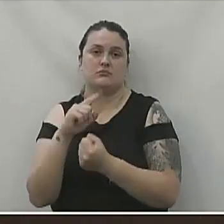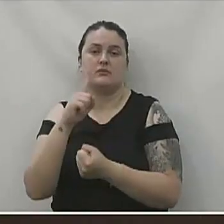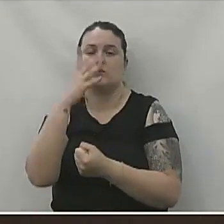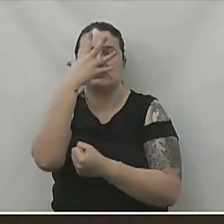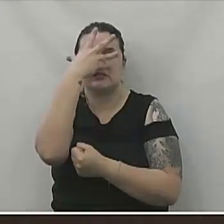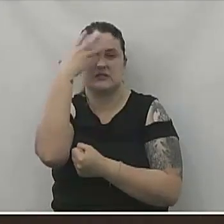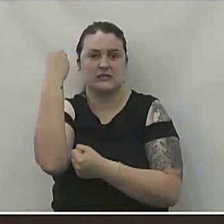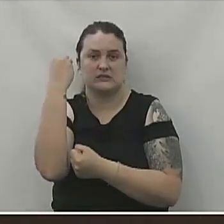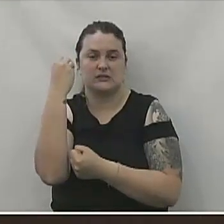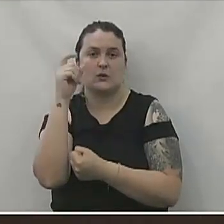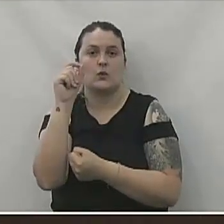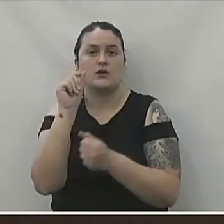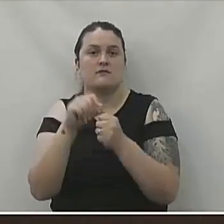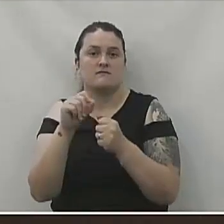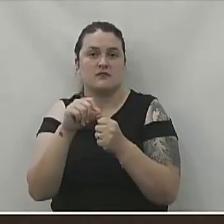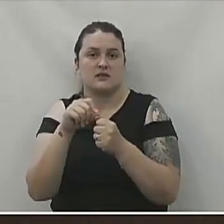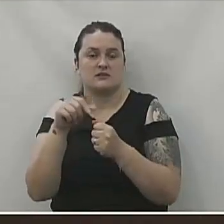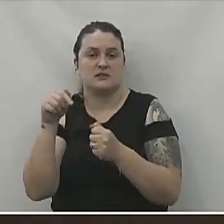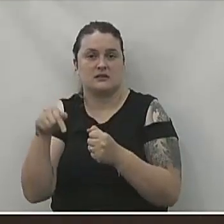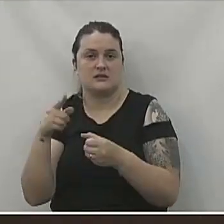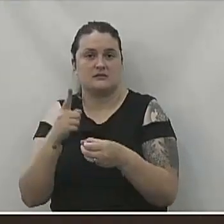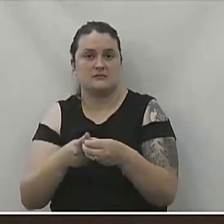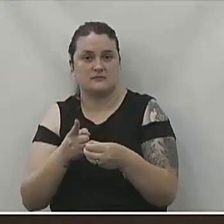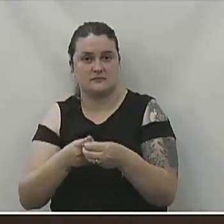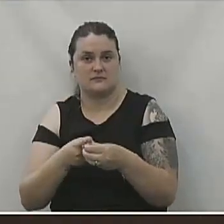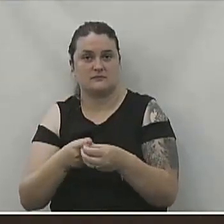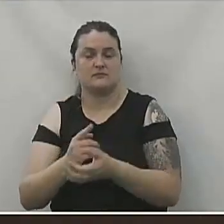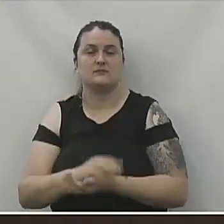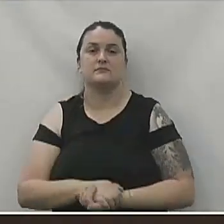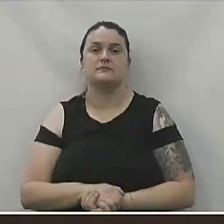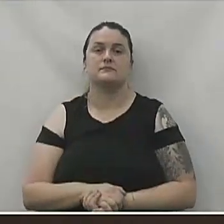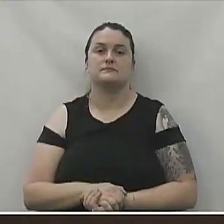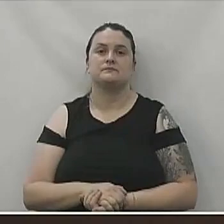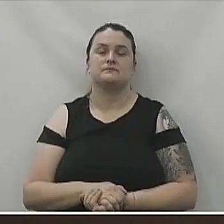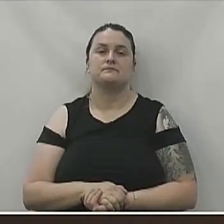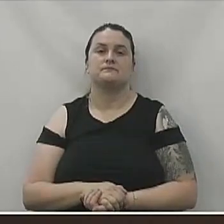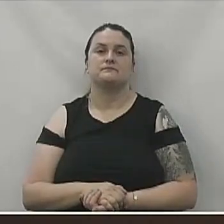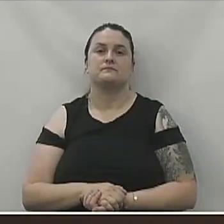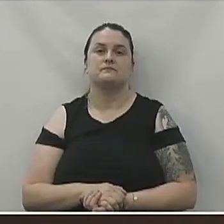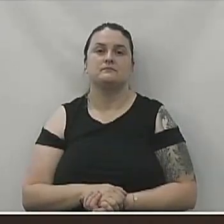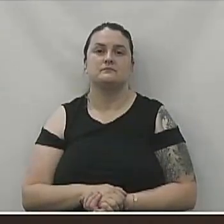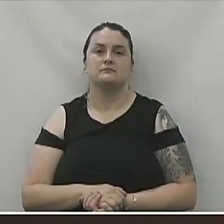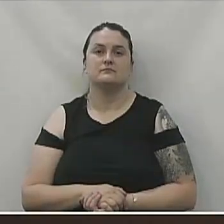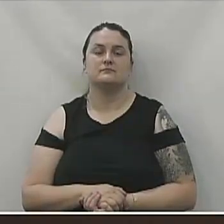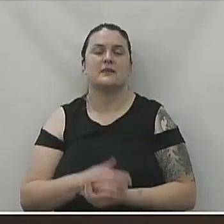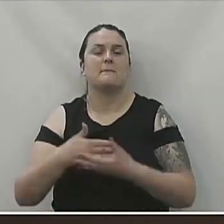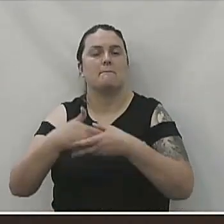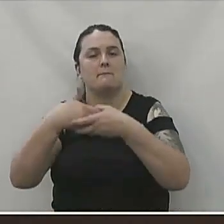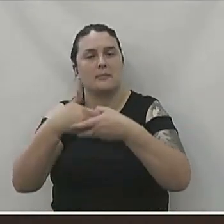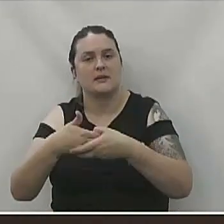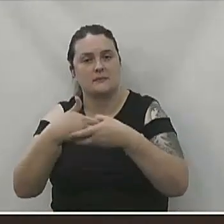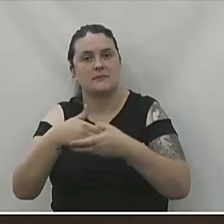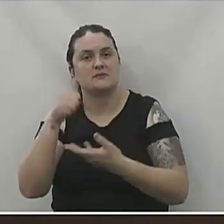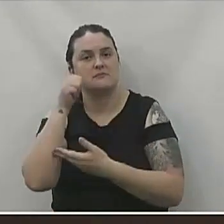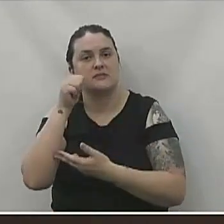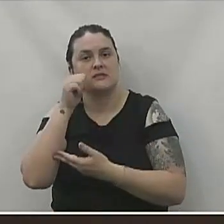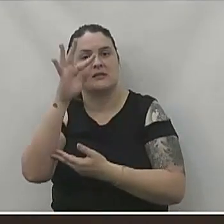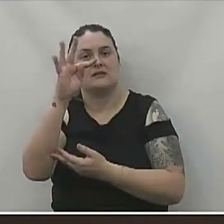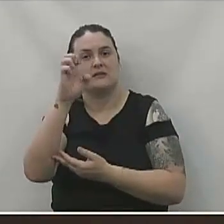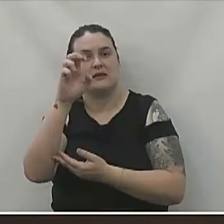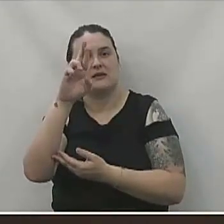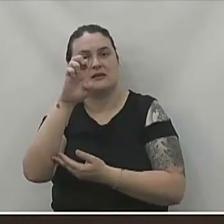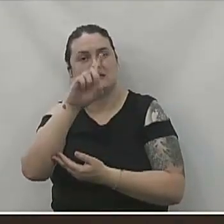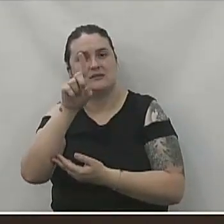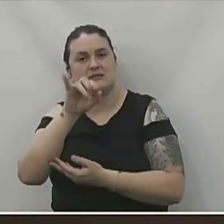não ser esquecido que foi realizado aí na naquela ocasião então fica aqui os parabéns para Dona Terezinha